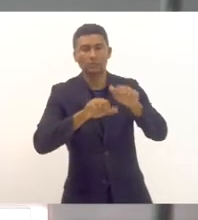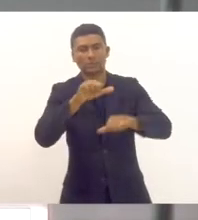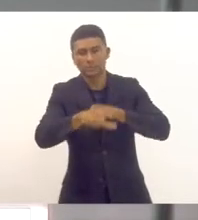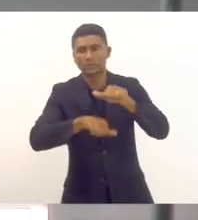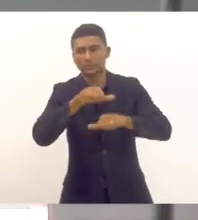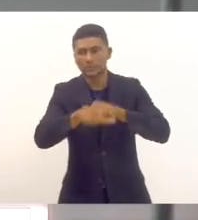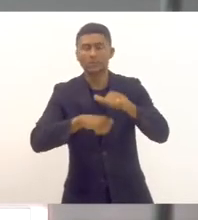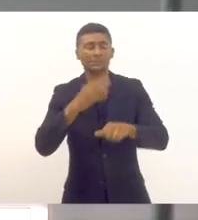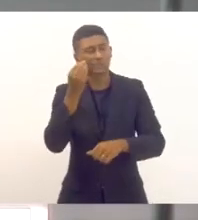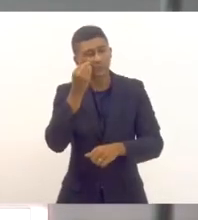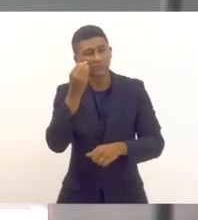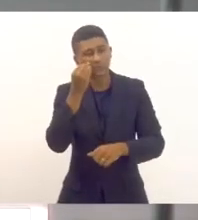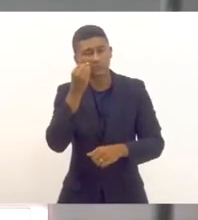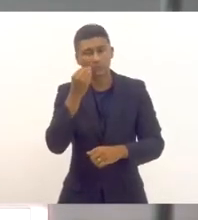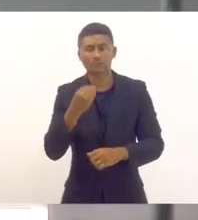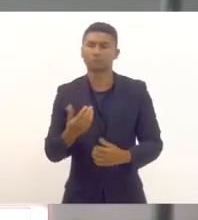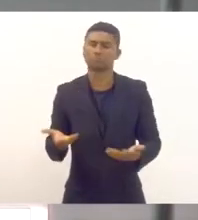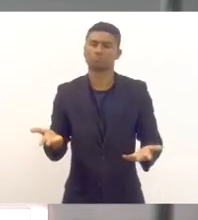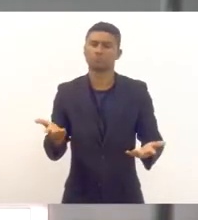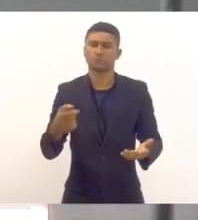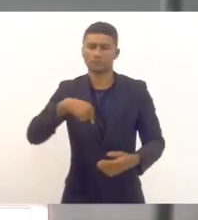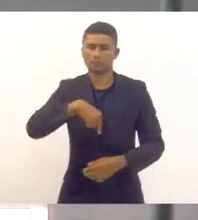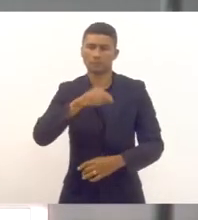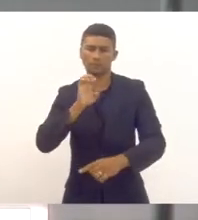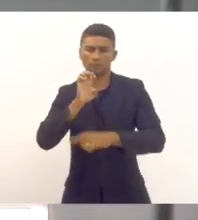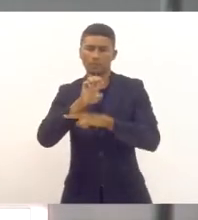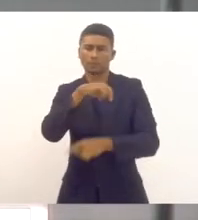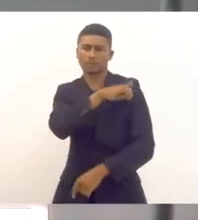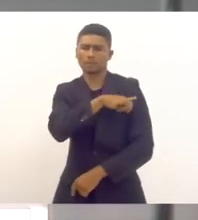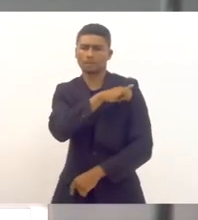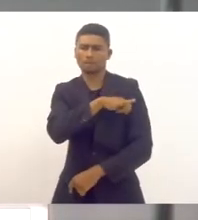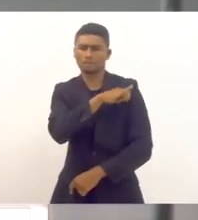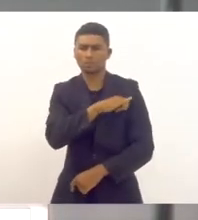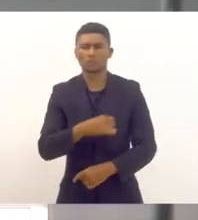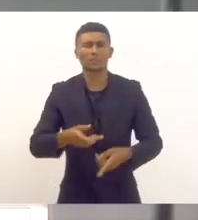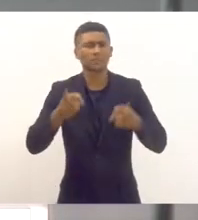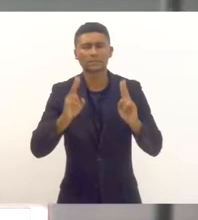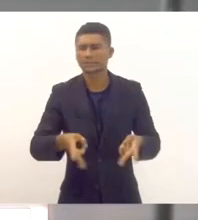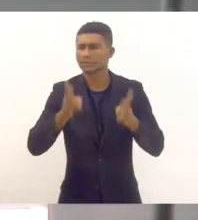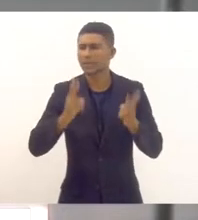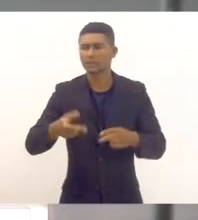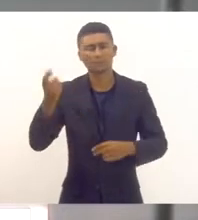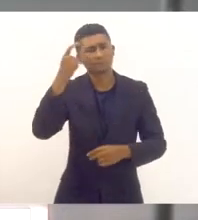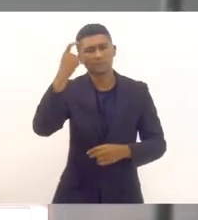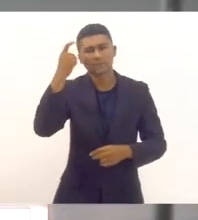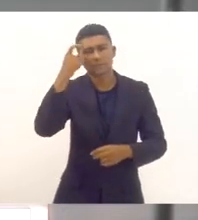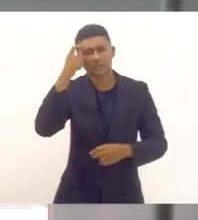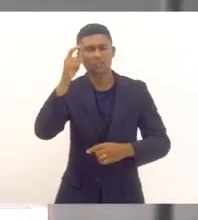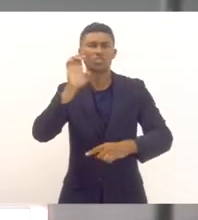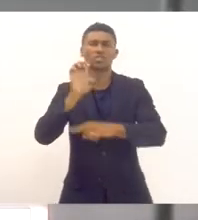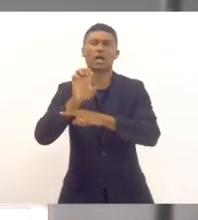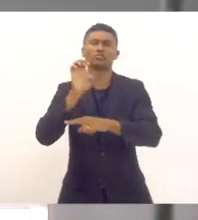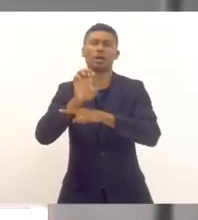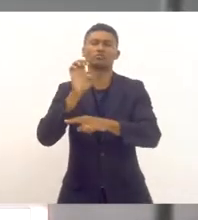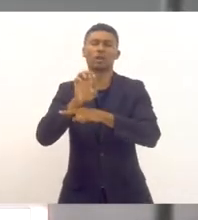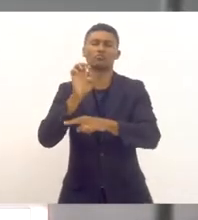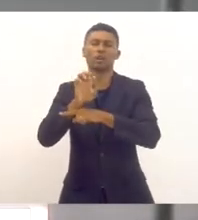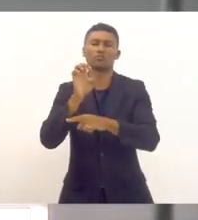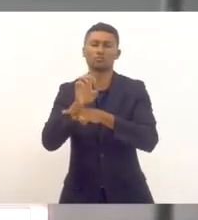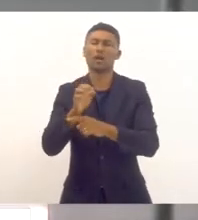esse tratamento que o Estado tem com o empresário. O Estado do Rio sempre pensou em mais Estado, mais Estado, mais Estado, e menos